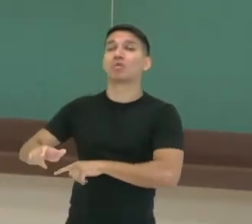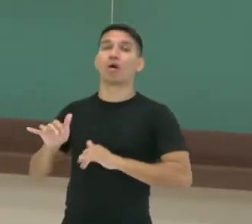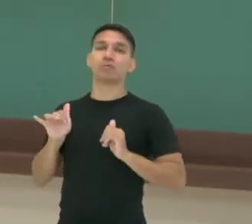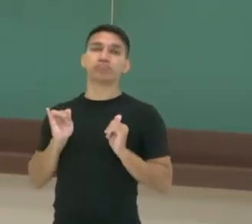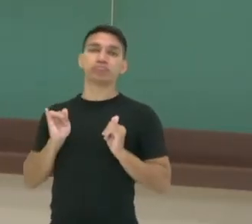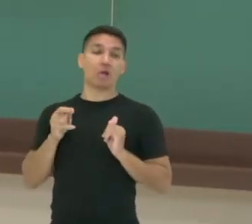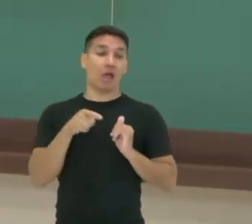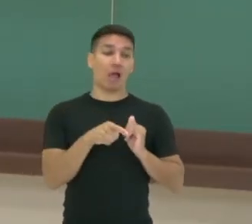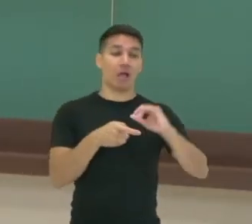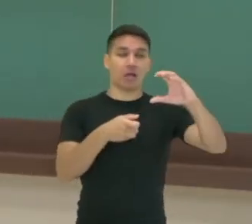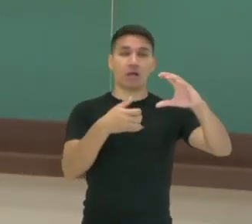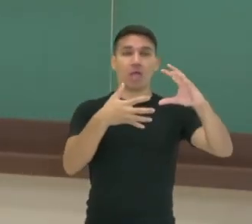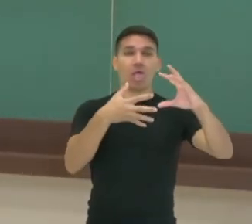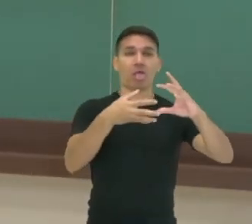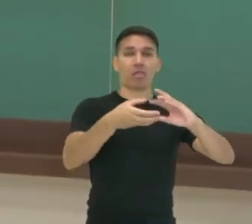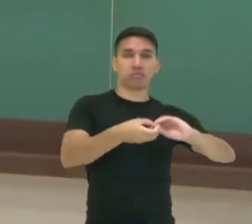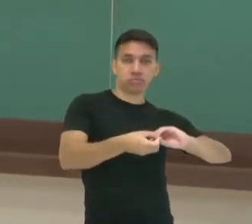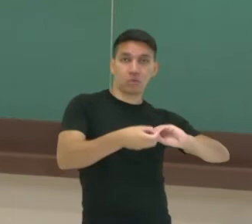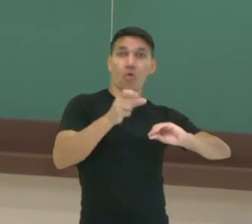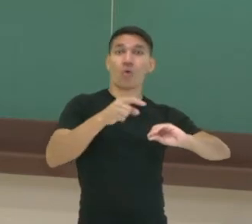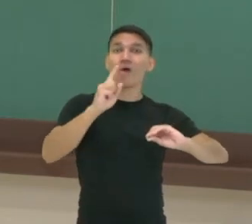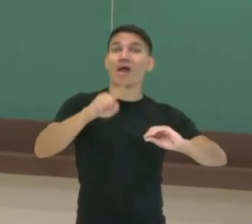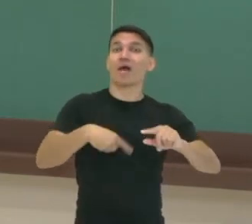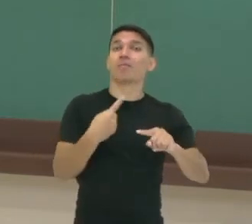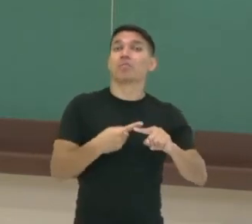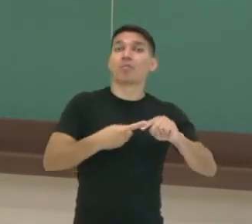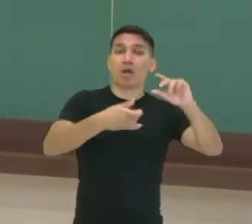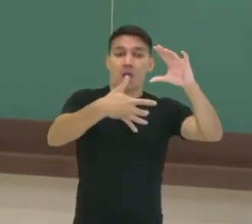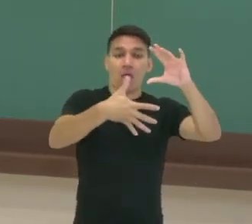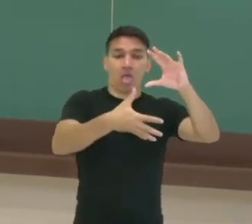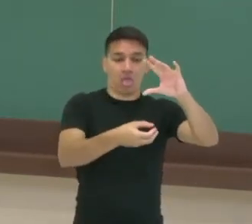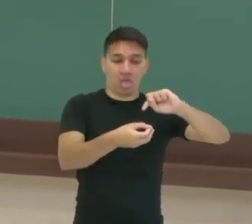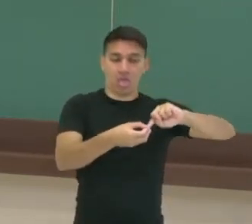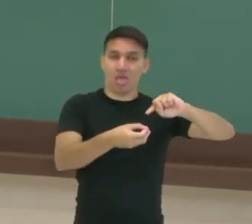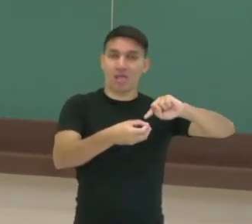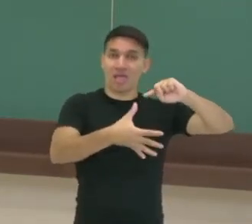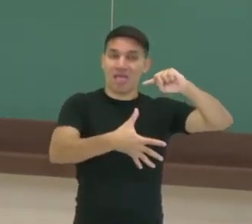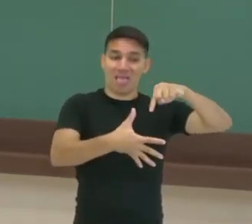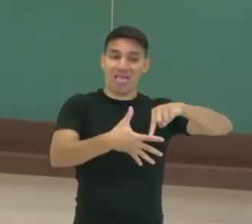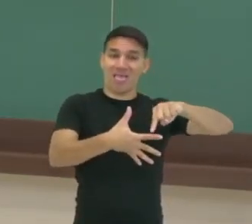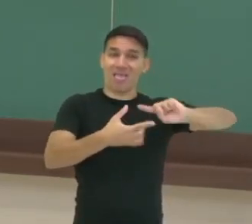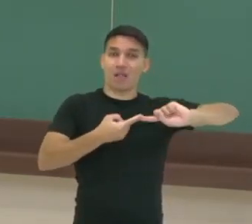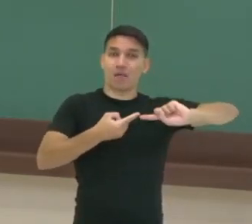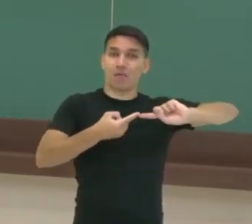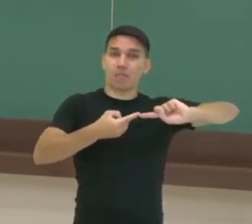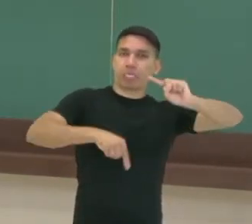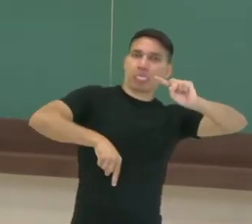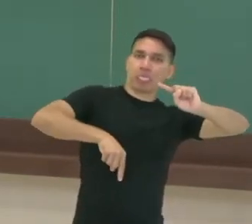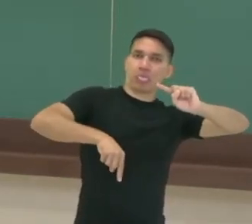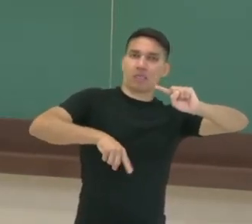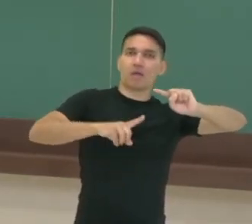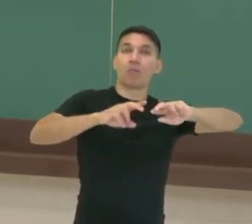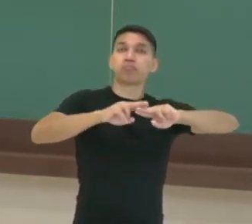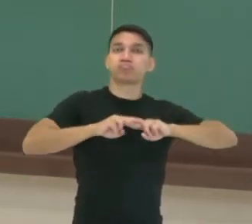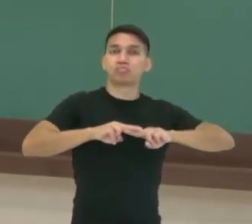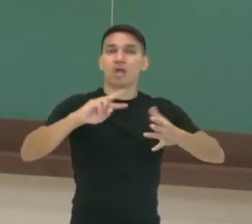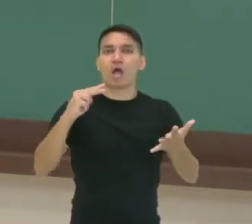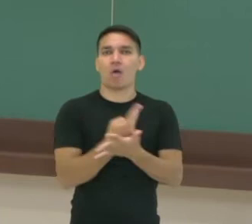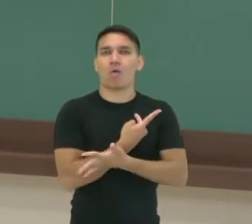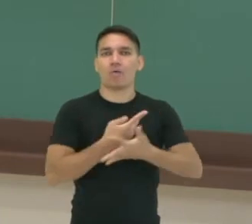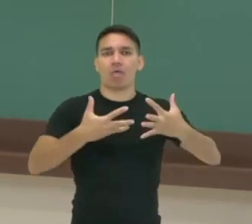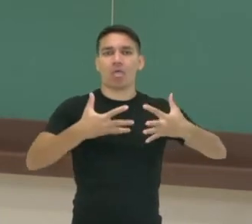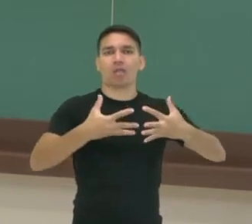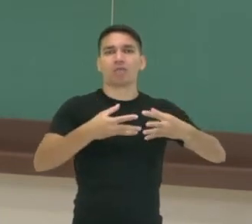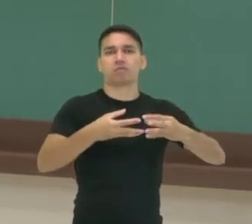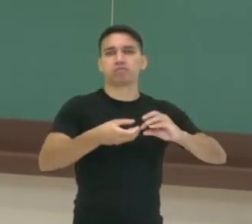Aqui foi um nervo lesionado que vai acometer essa redução do volume desse músculo.